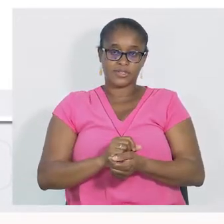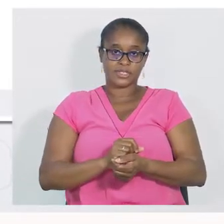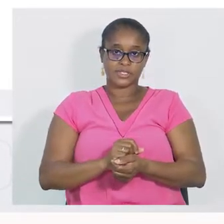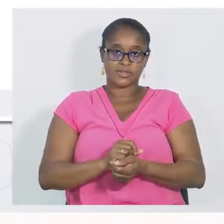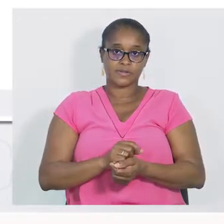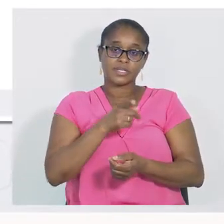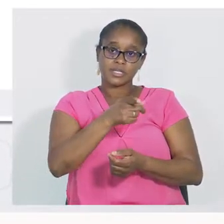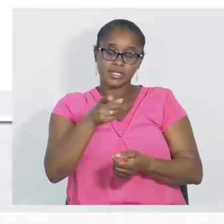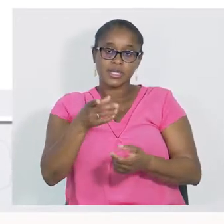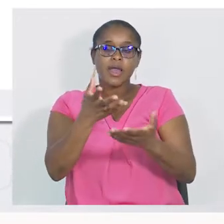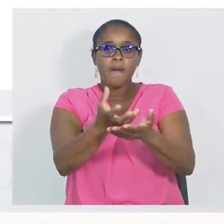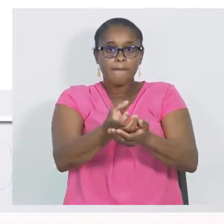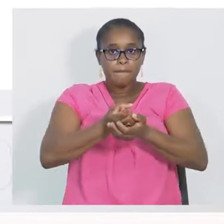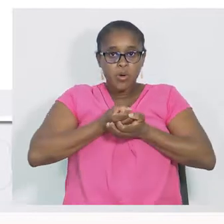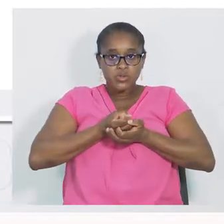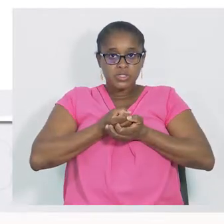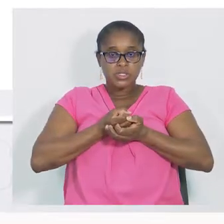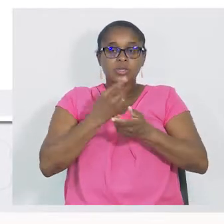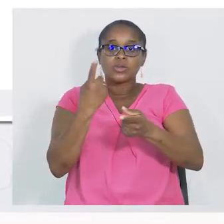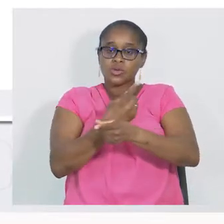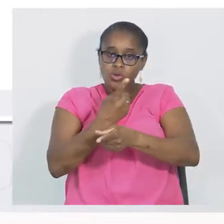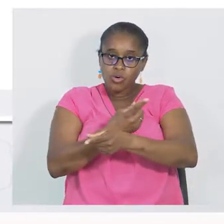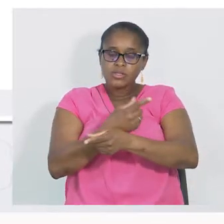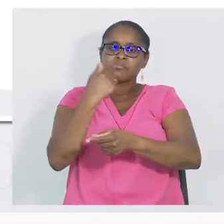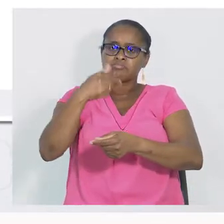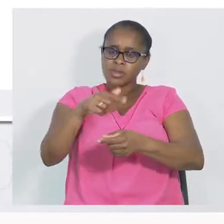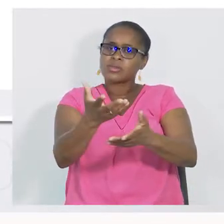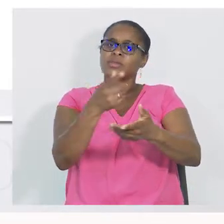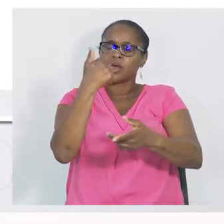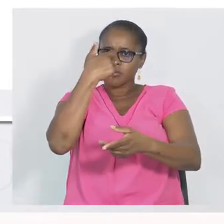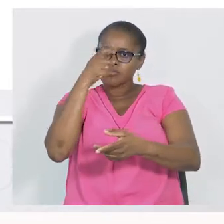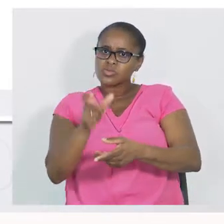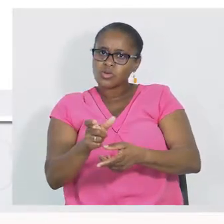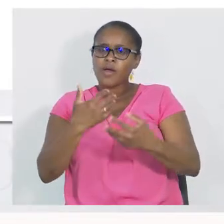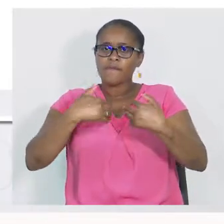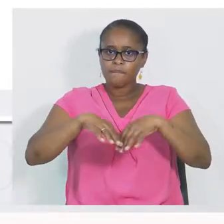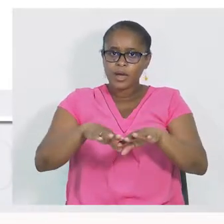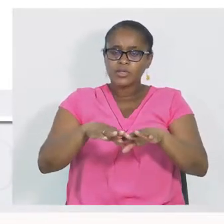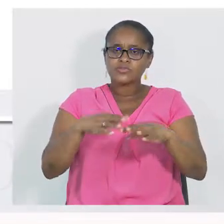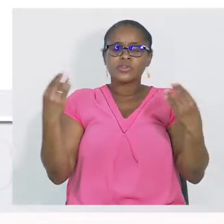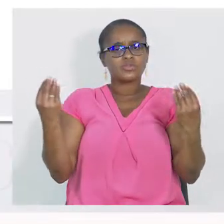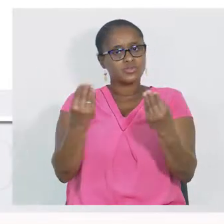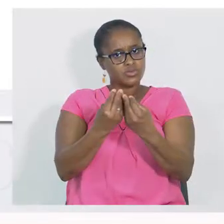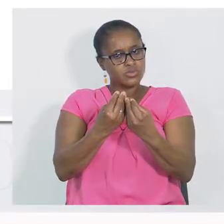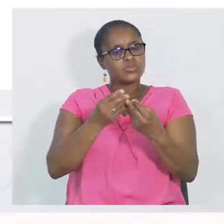Aquelas palavras que são sublinhadas a verde, cor verde, têm